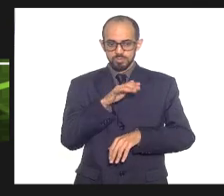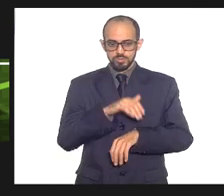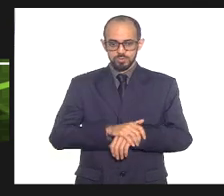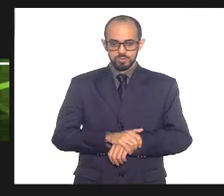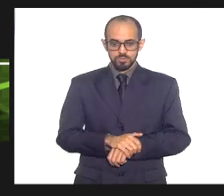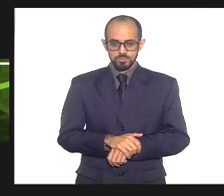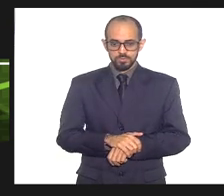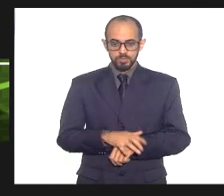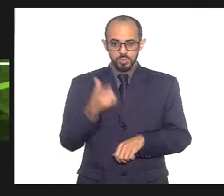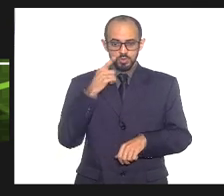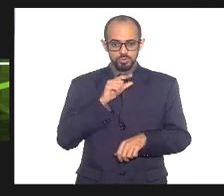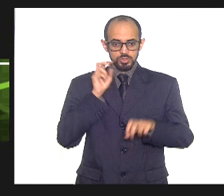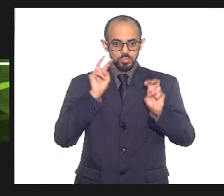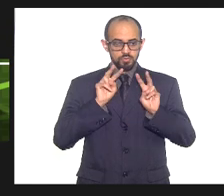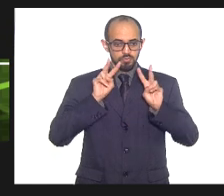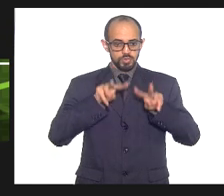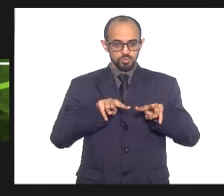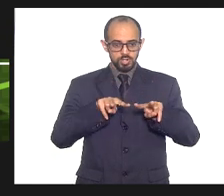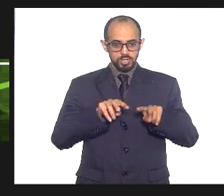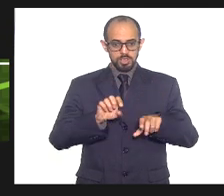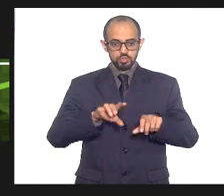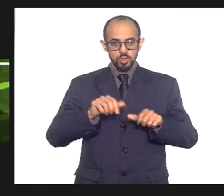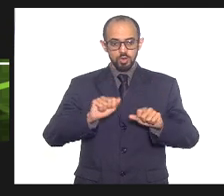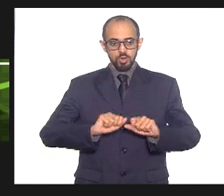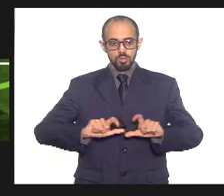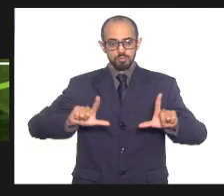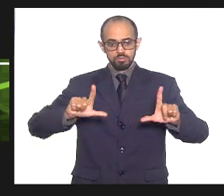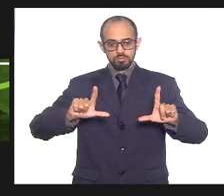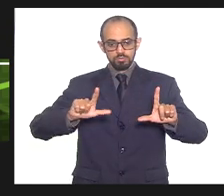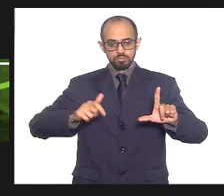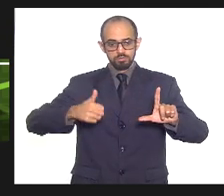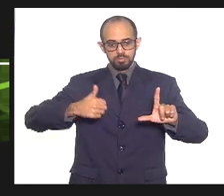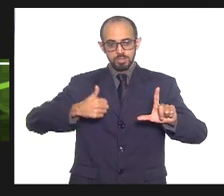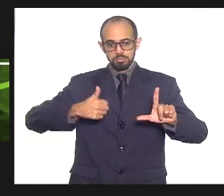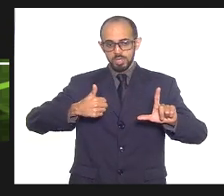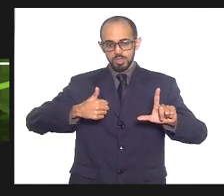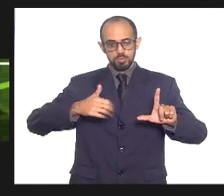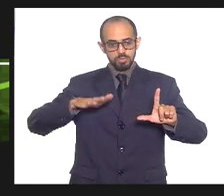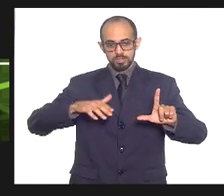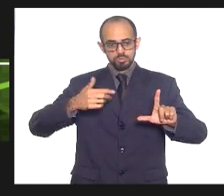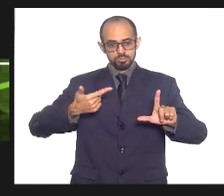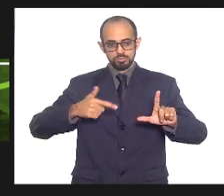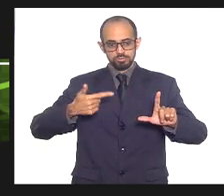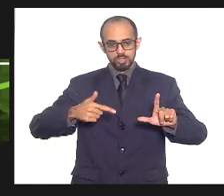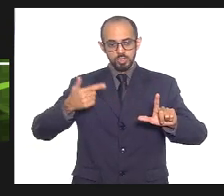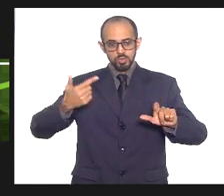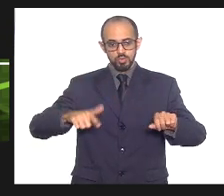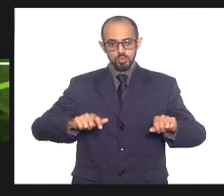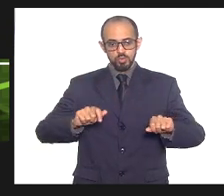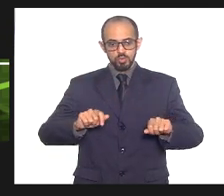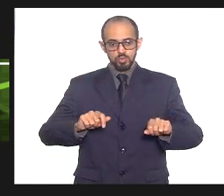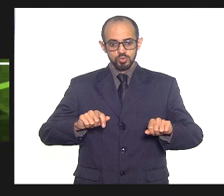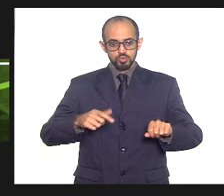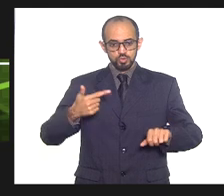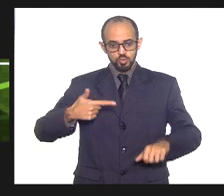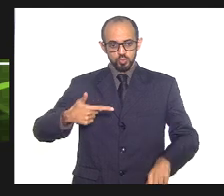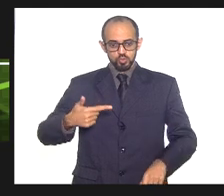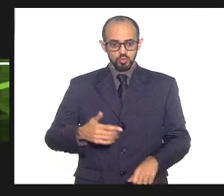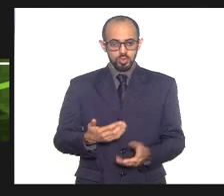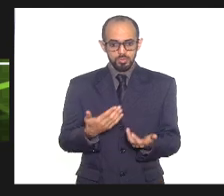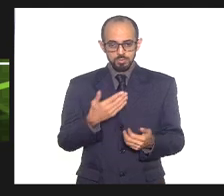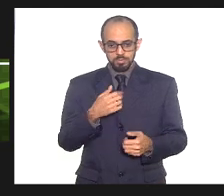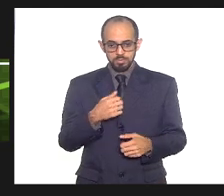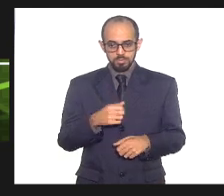Eu estou visualizando ainda na tela o primeiro slide, não em modo de apresentação. O slide intitulado é Equinor Brasil.